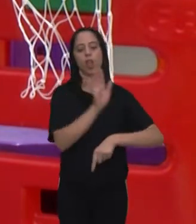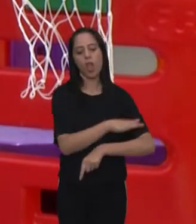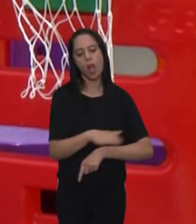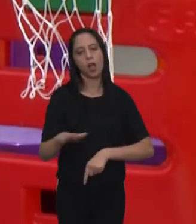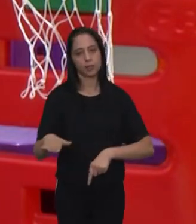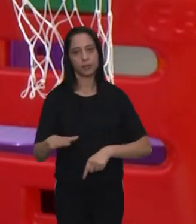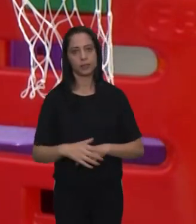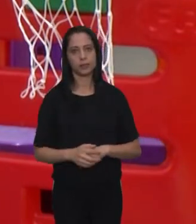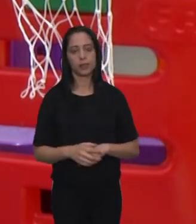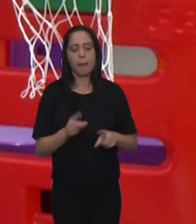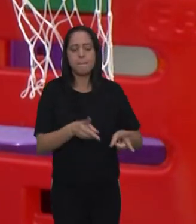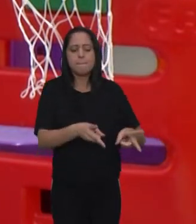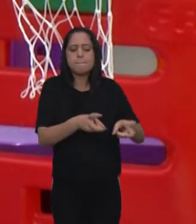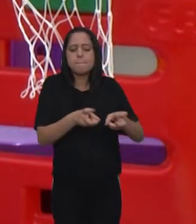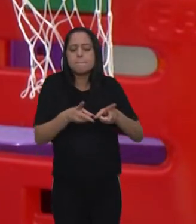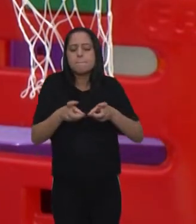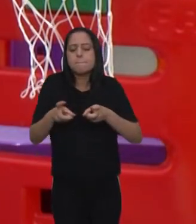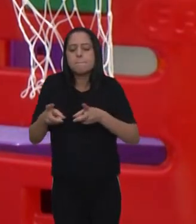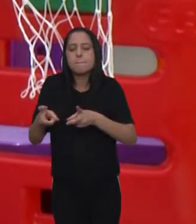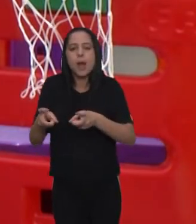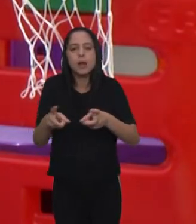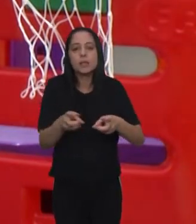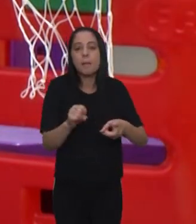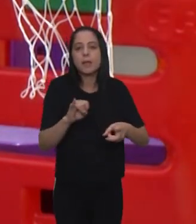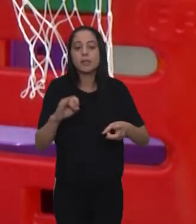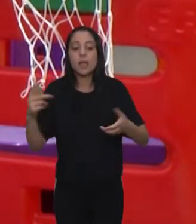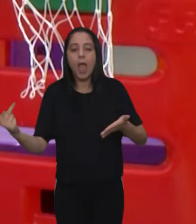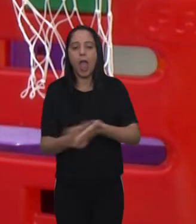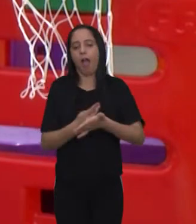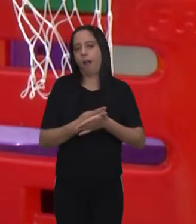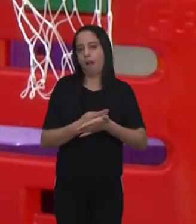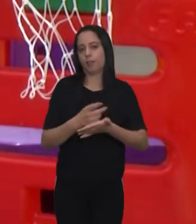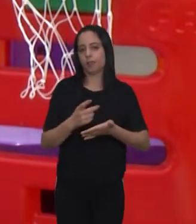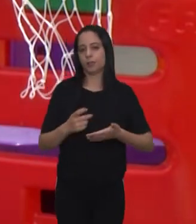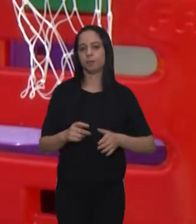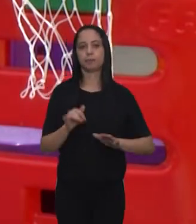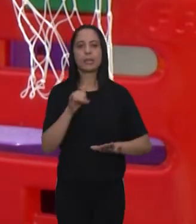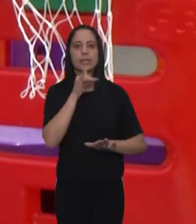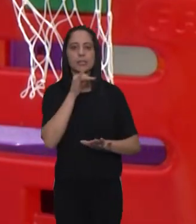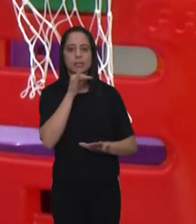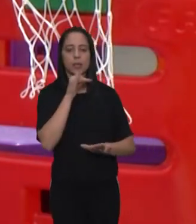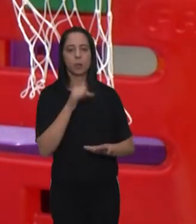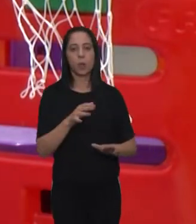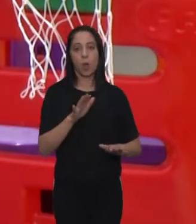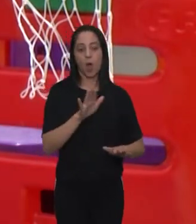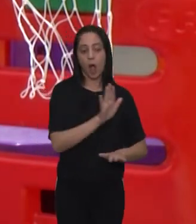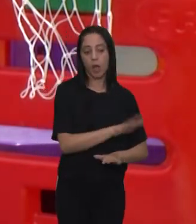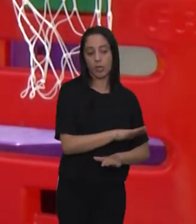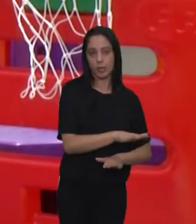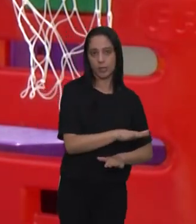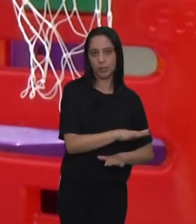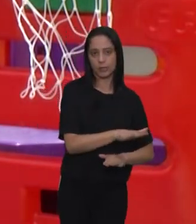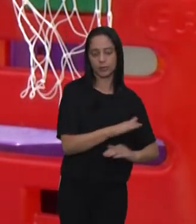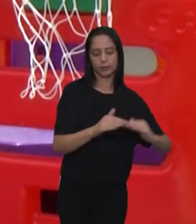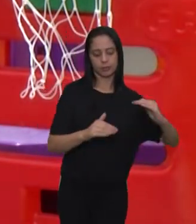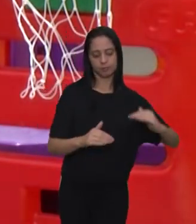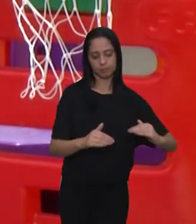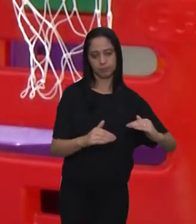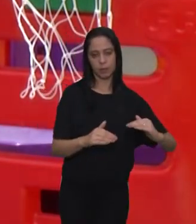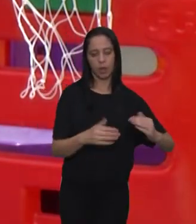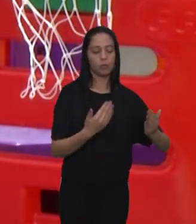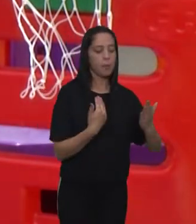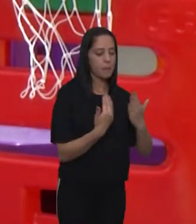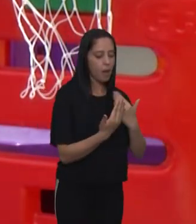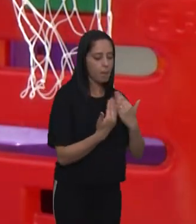forma Facilite a identificação Caso haja alguma coisa errada com a criança no caso dos maiores a indicação em